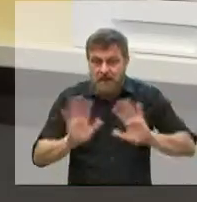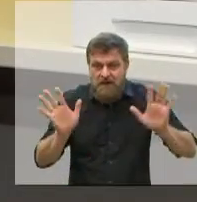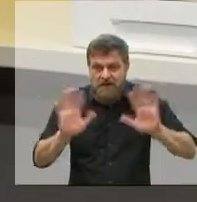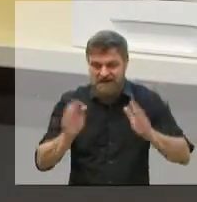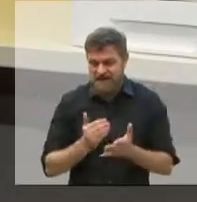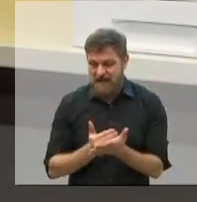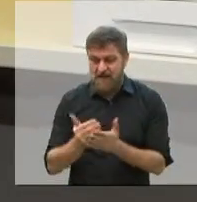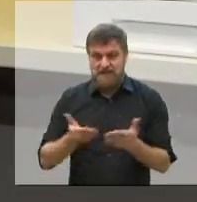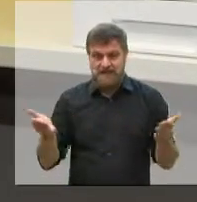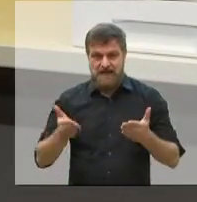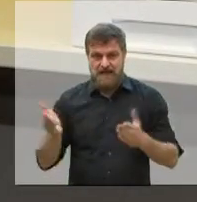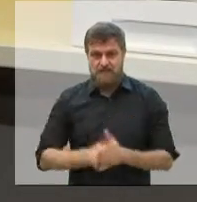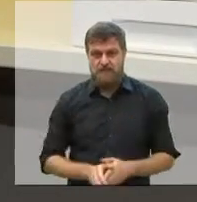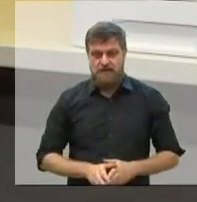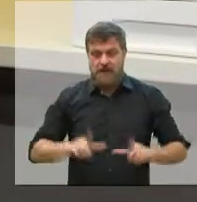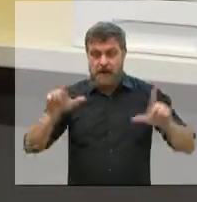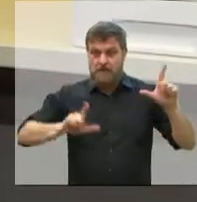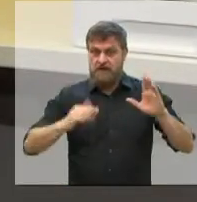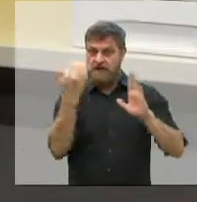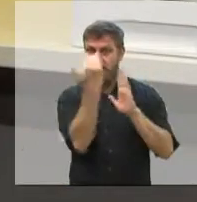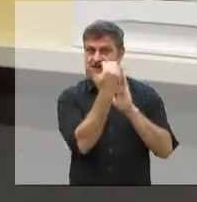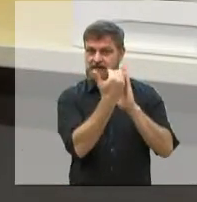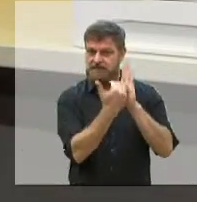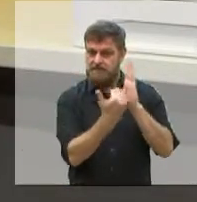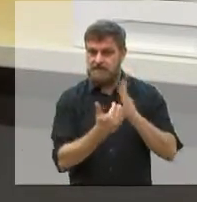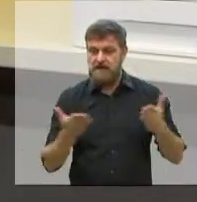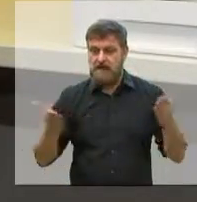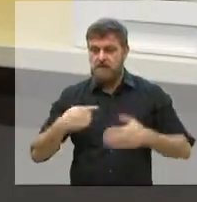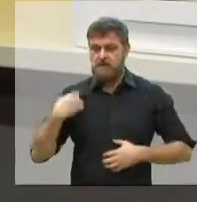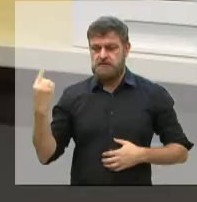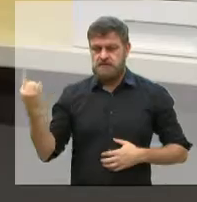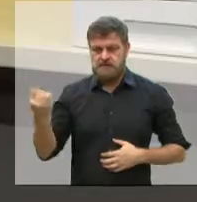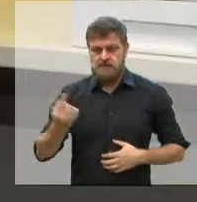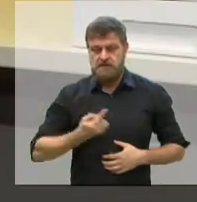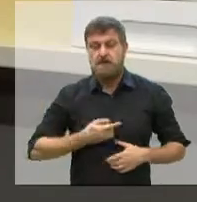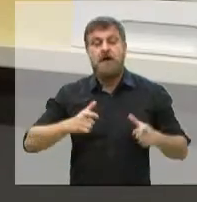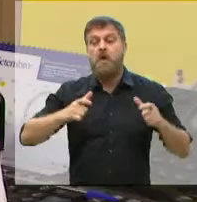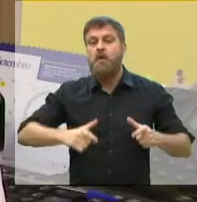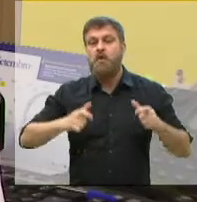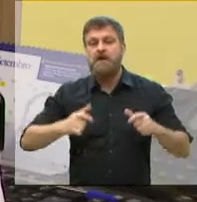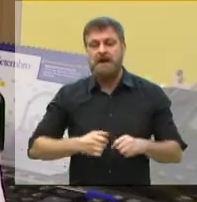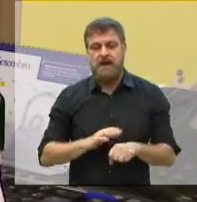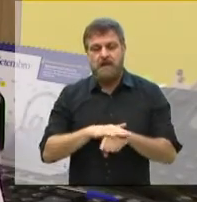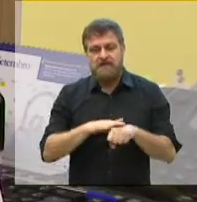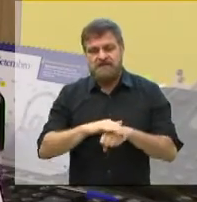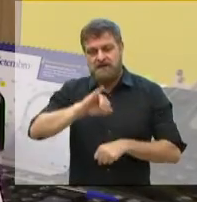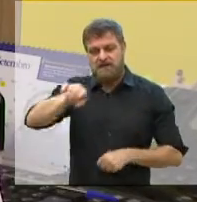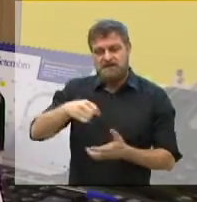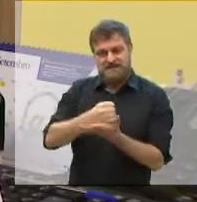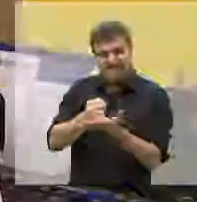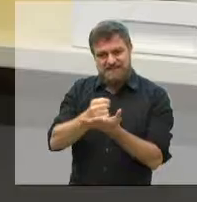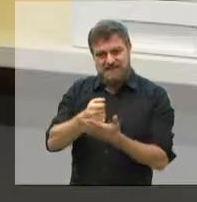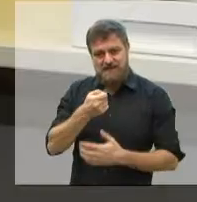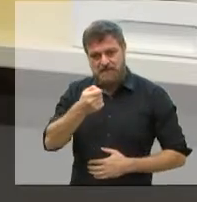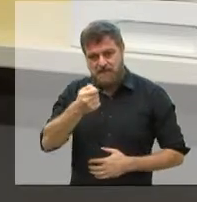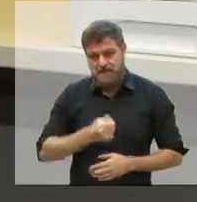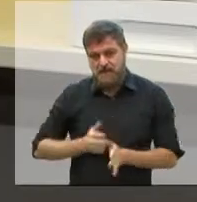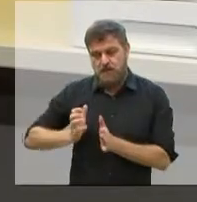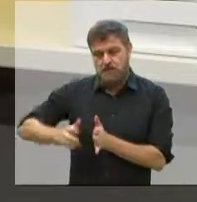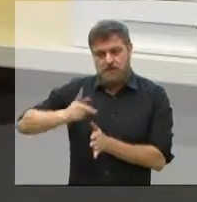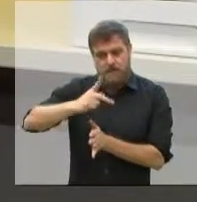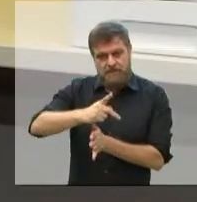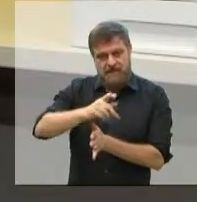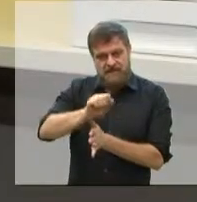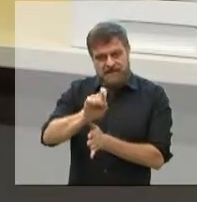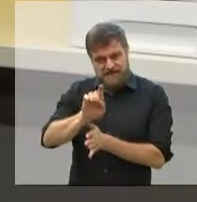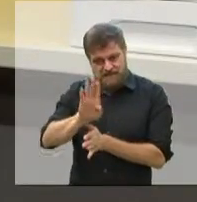Olá, começa agora mais um programa Em Pauta e hoje a nossa equipe está aqui no gabinete do vereador Jorge da Farmácia, ele que é do